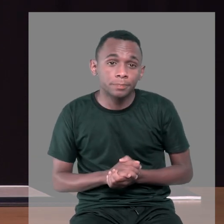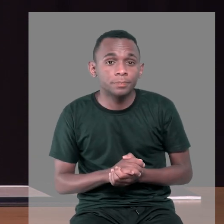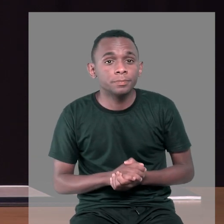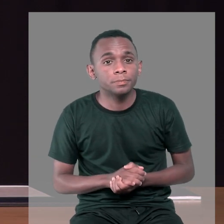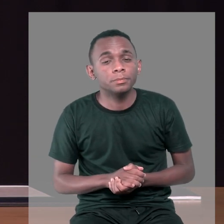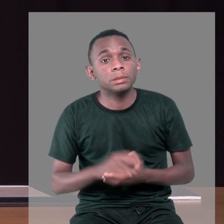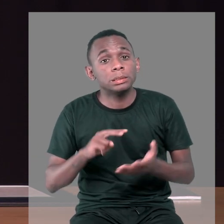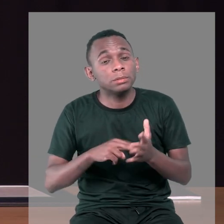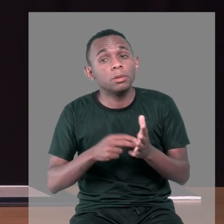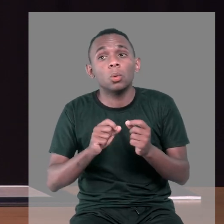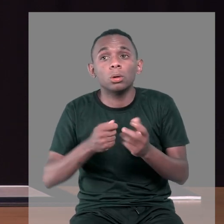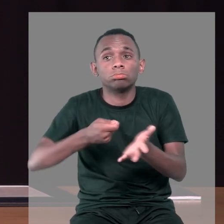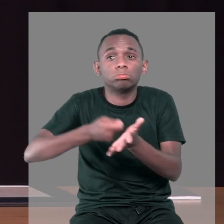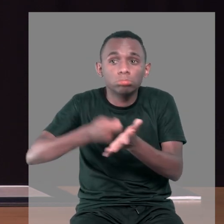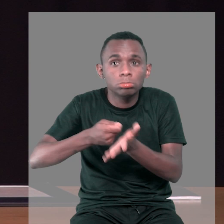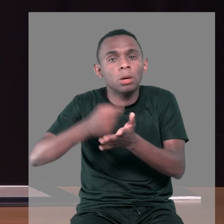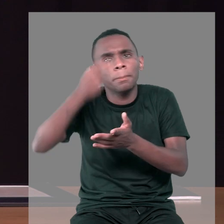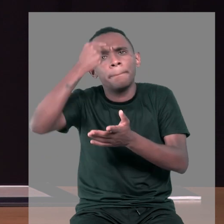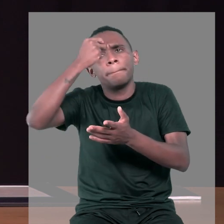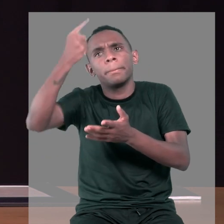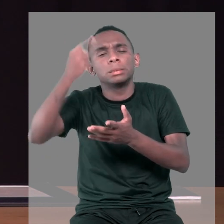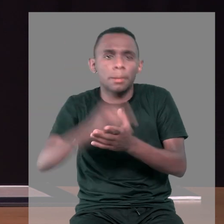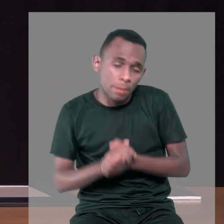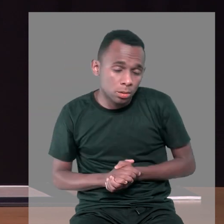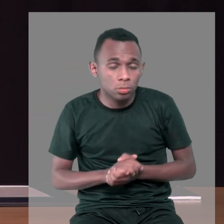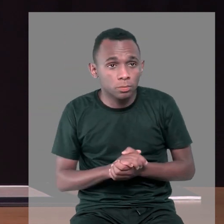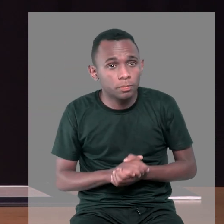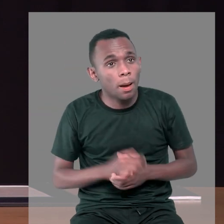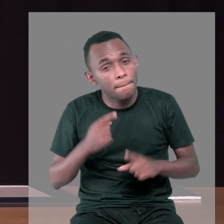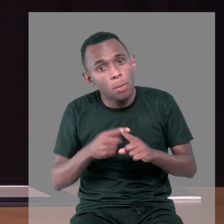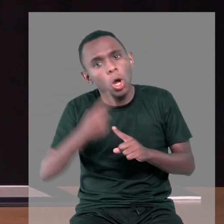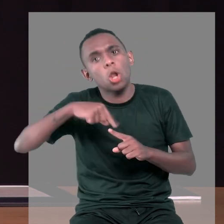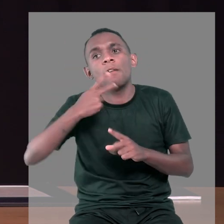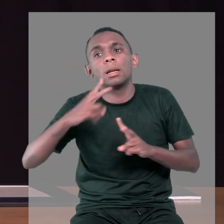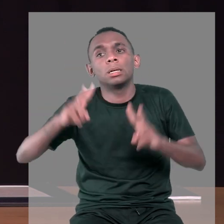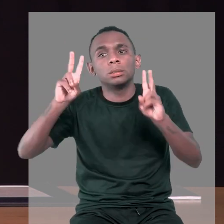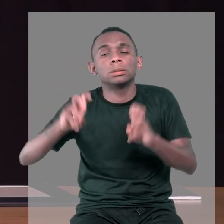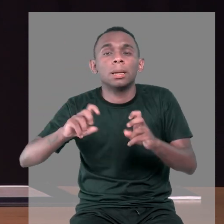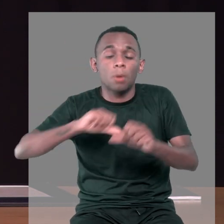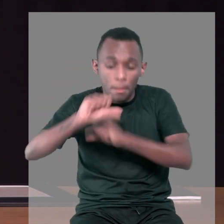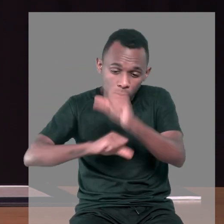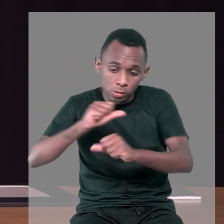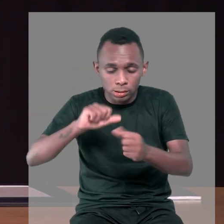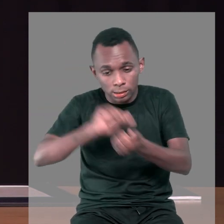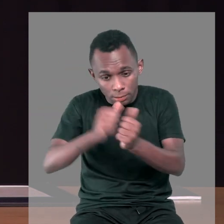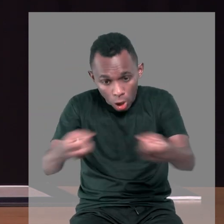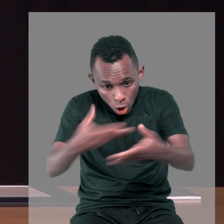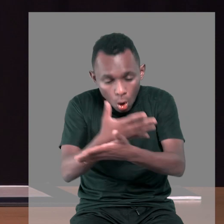eu acho que, na perspectiva de Arendt, não se pode separar o surgimento da